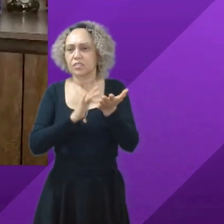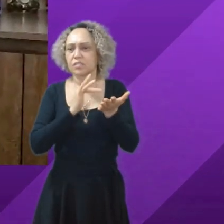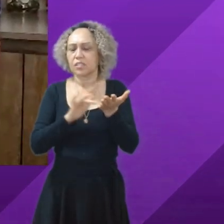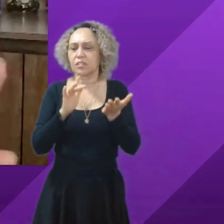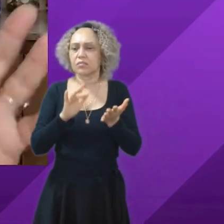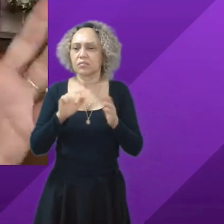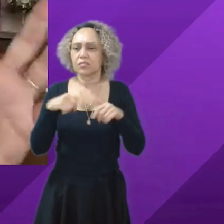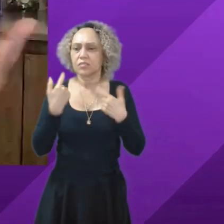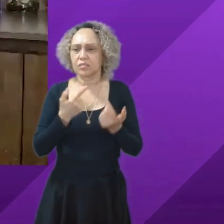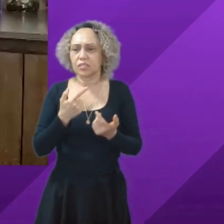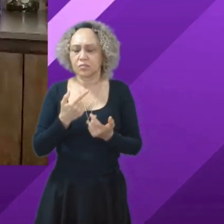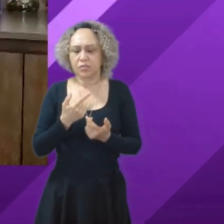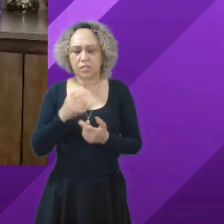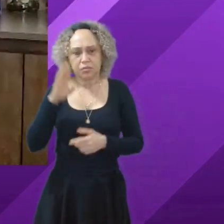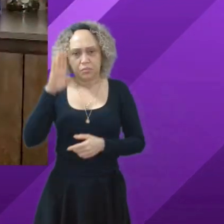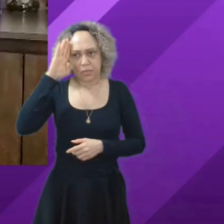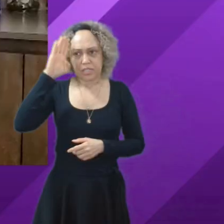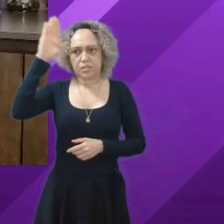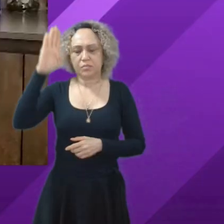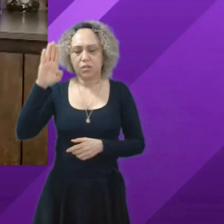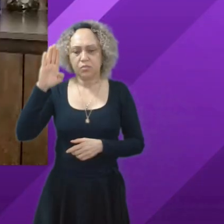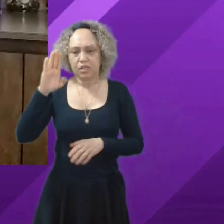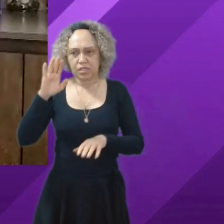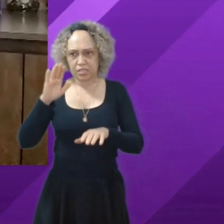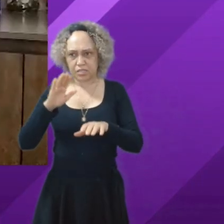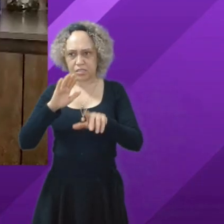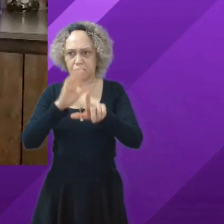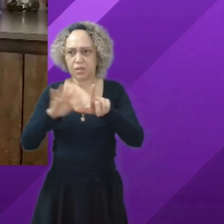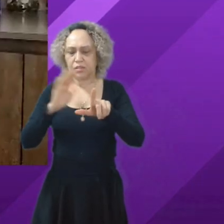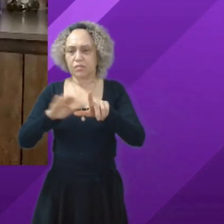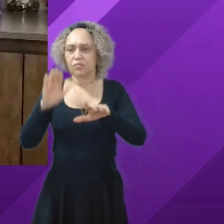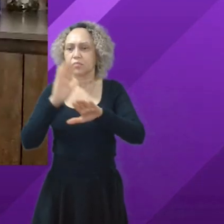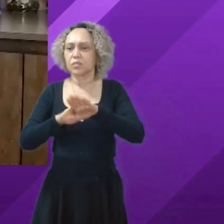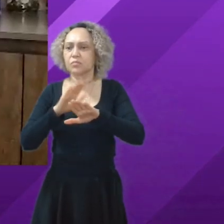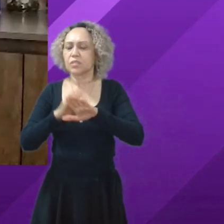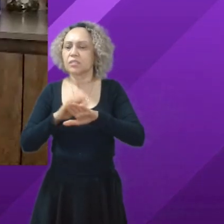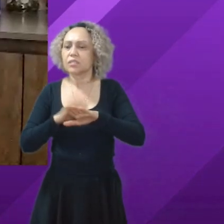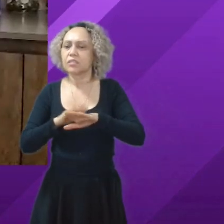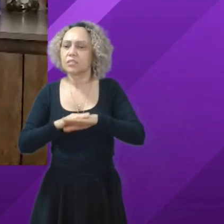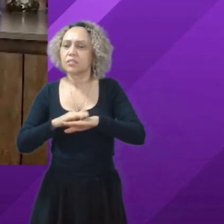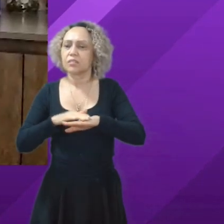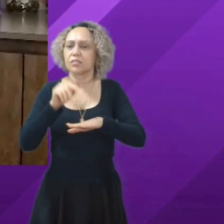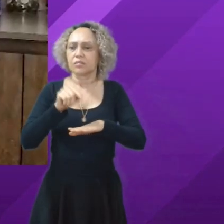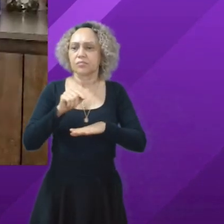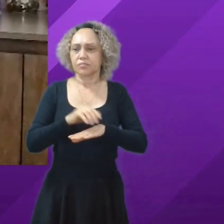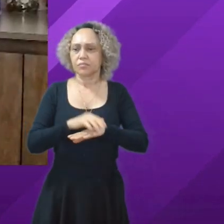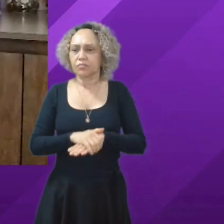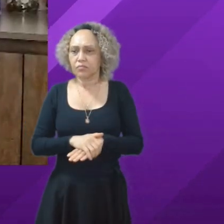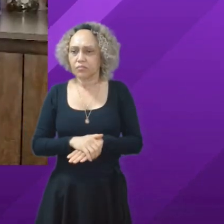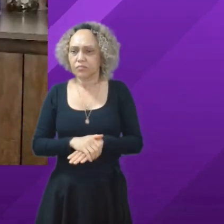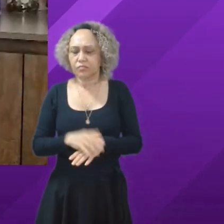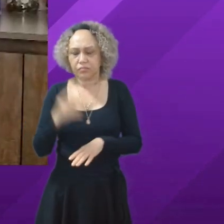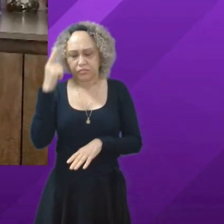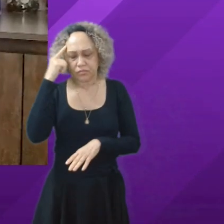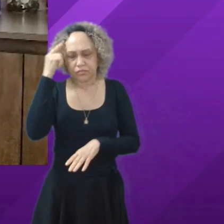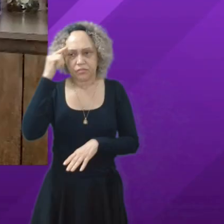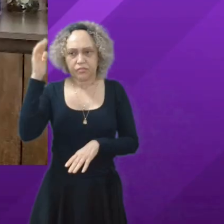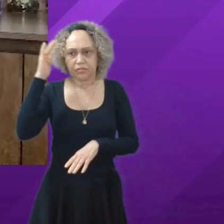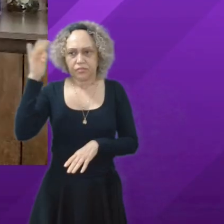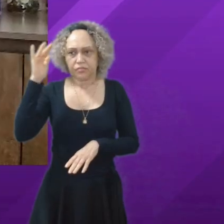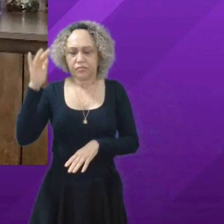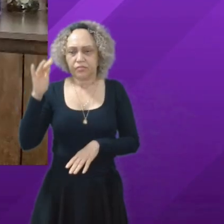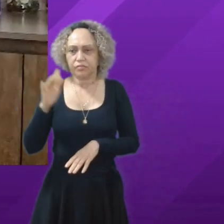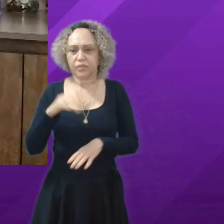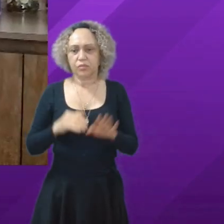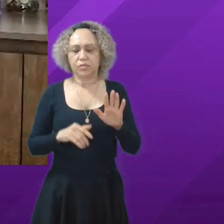principalmente em plataformas proprietárias, onde elas têm suas regras. Então, você imagina assim, eu vou dar um